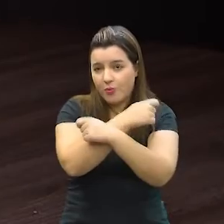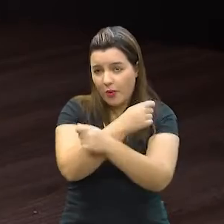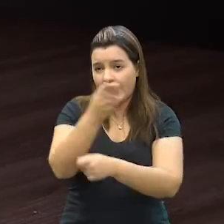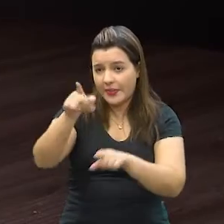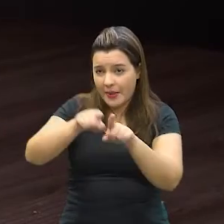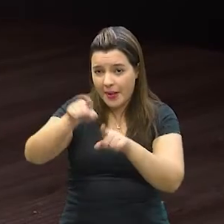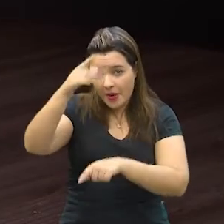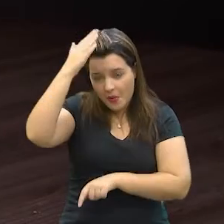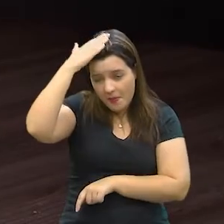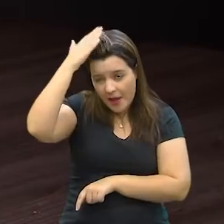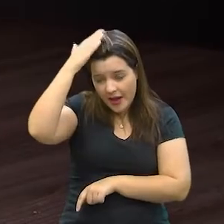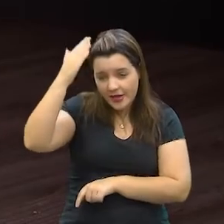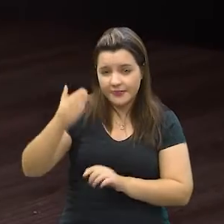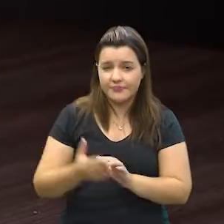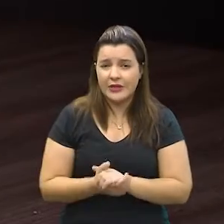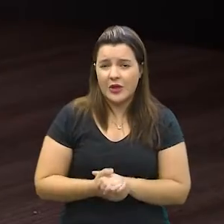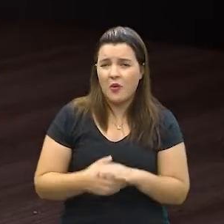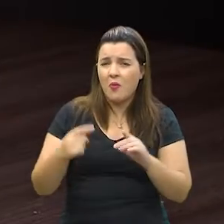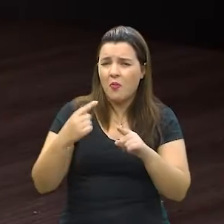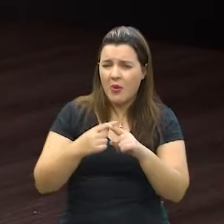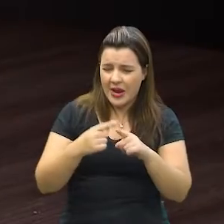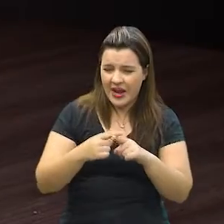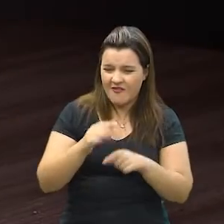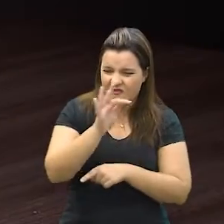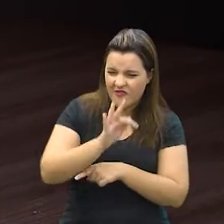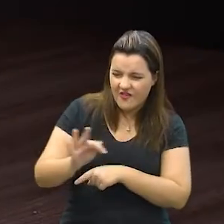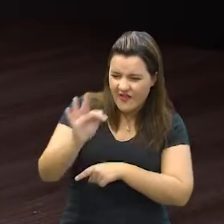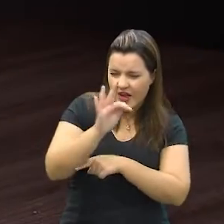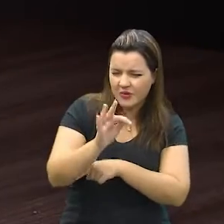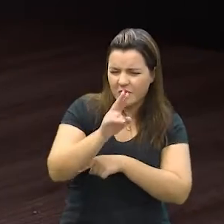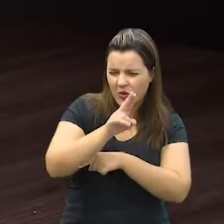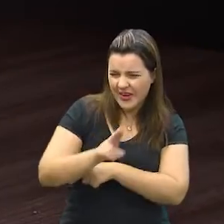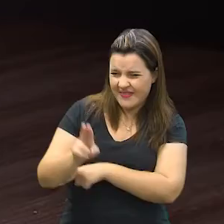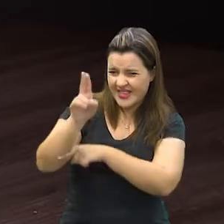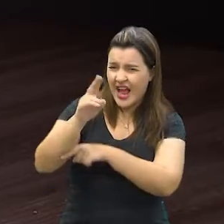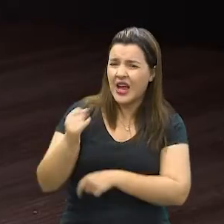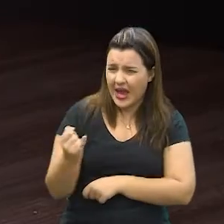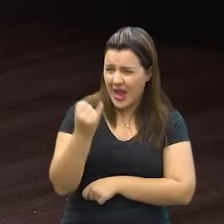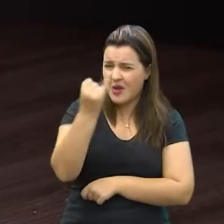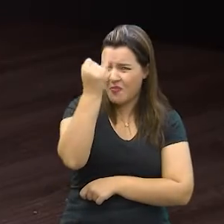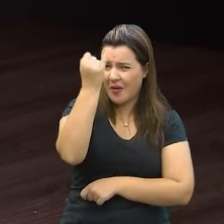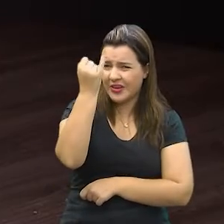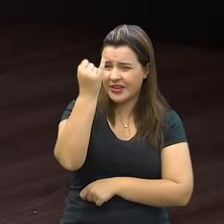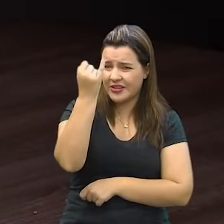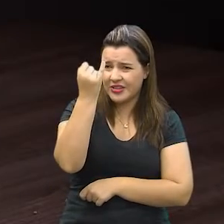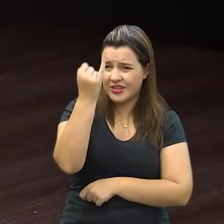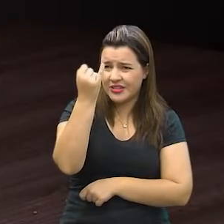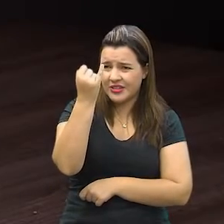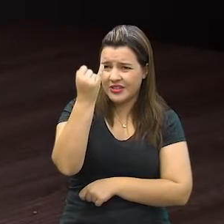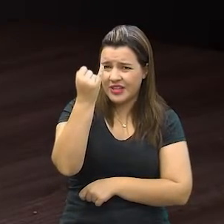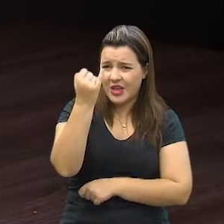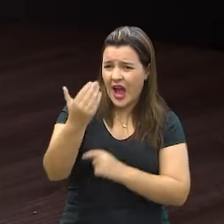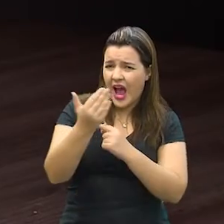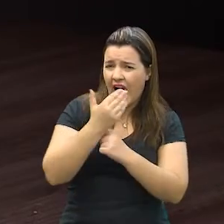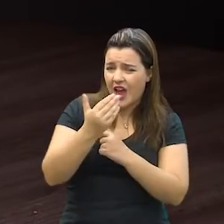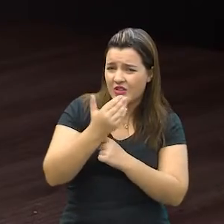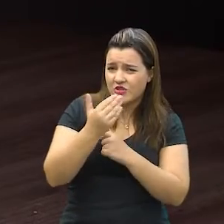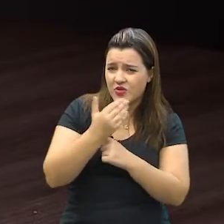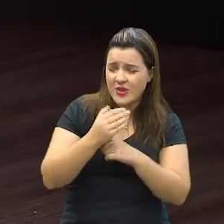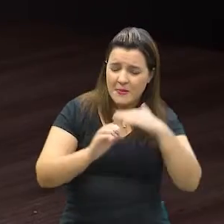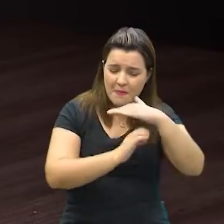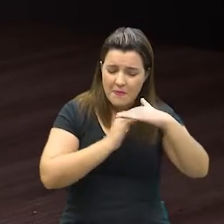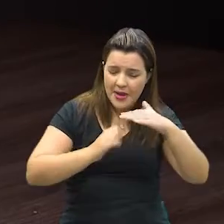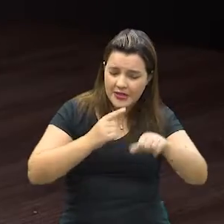da PUC no Paraná também, qual é a importância das universidades quando a gente fala em